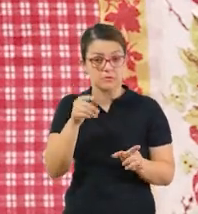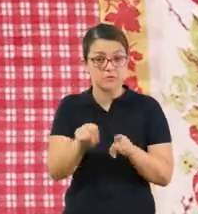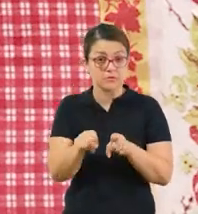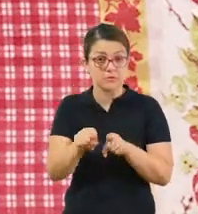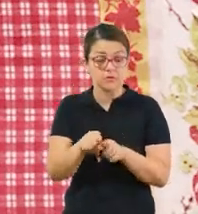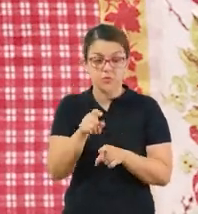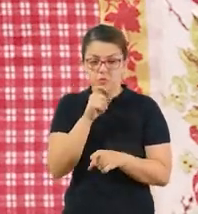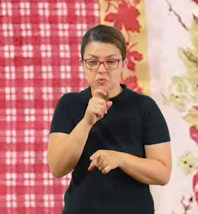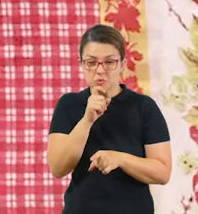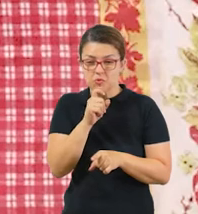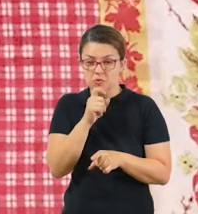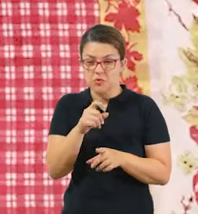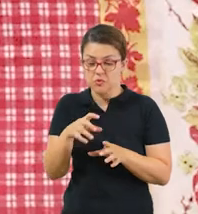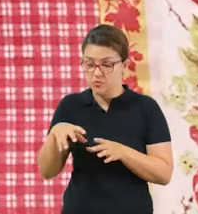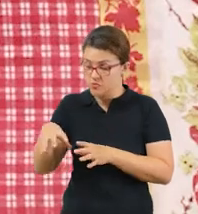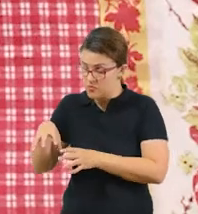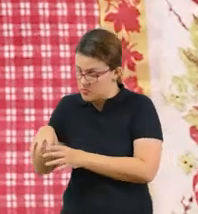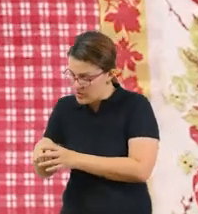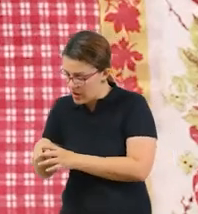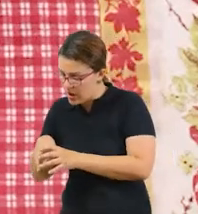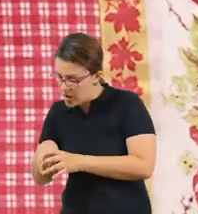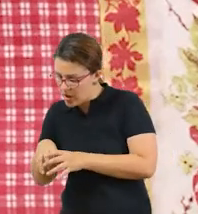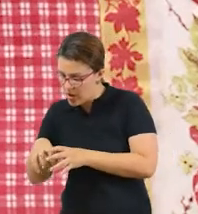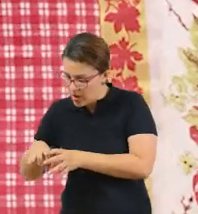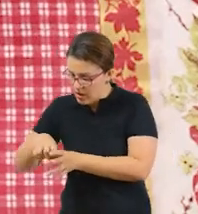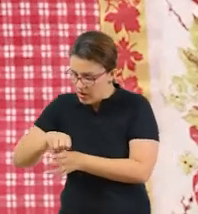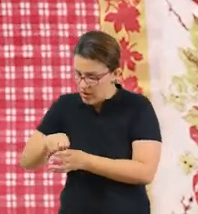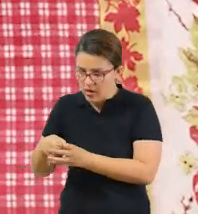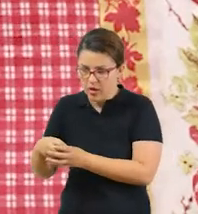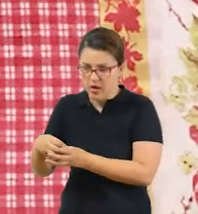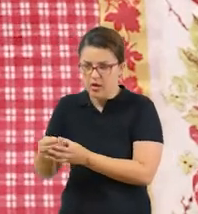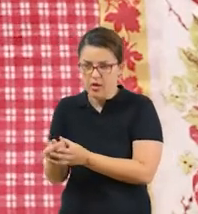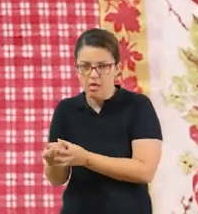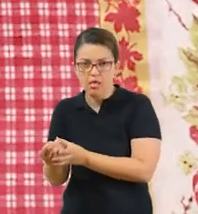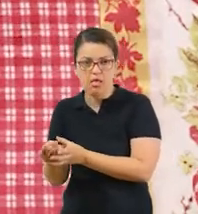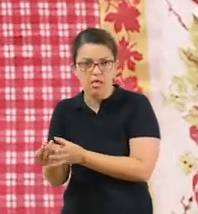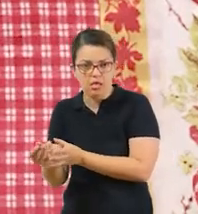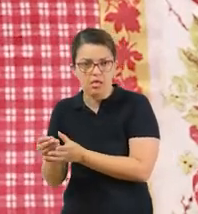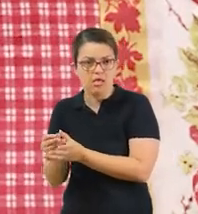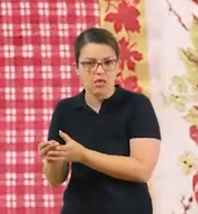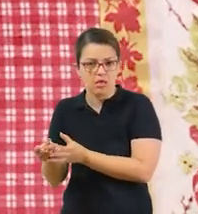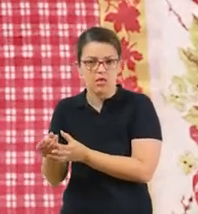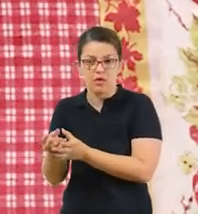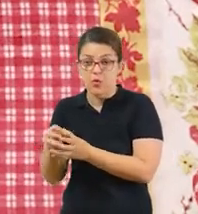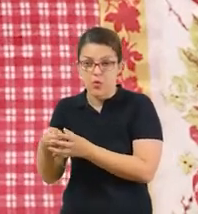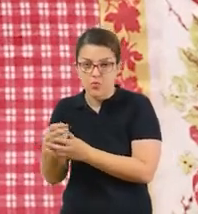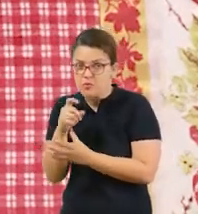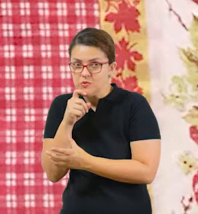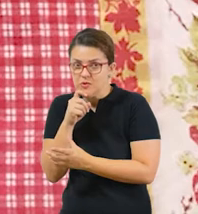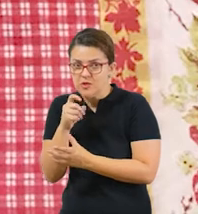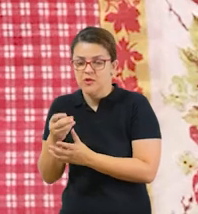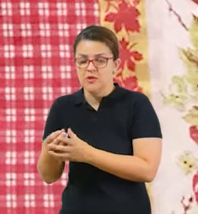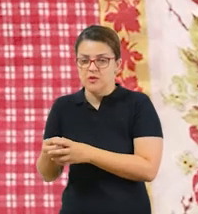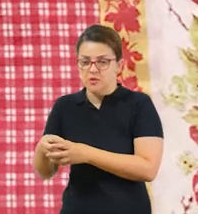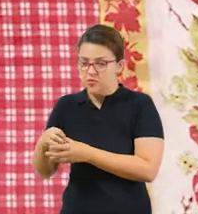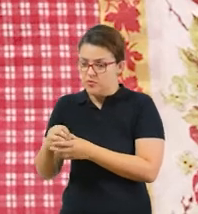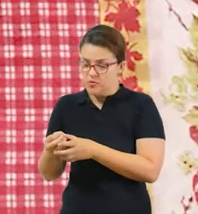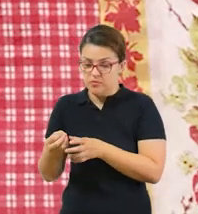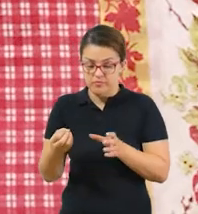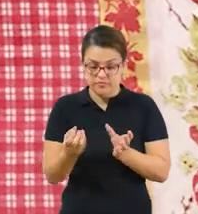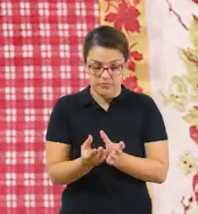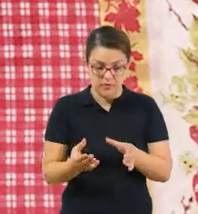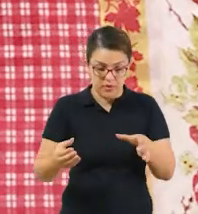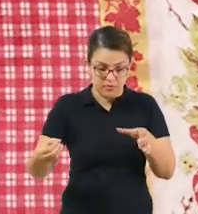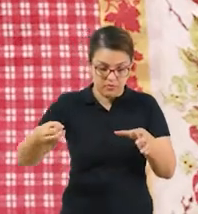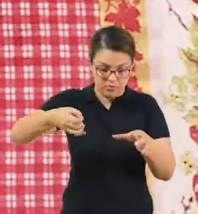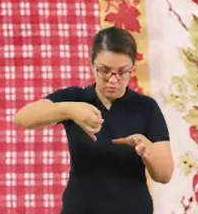E aí você deixa ela testar com o gelo também. Deixa ela colocar a mão, sentir como é escorregadio, a temperatura